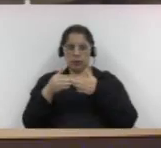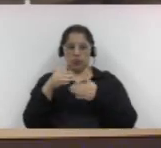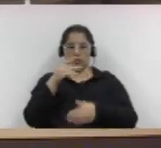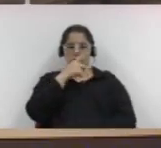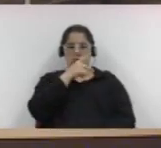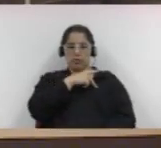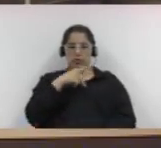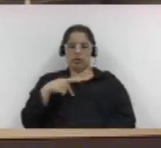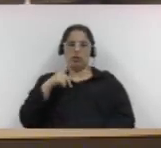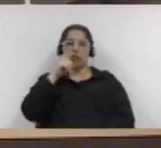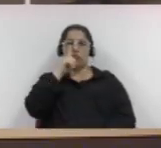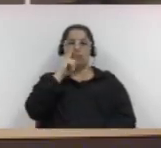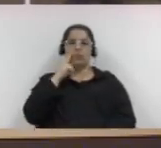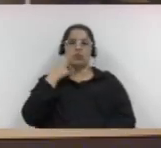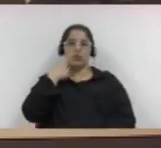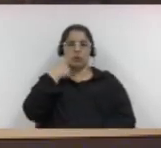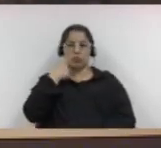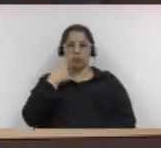Municipal de Limeira.